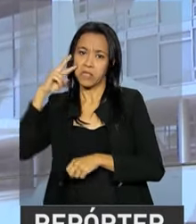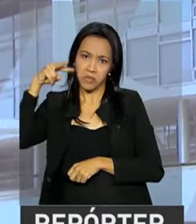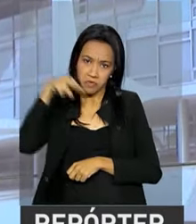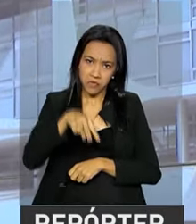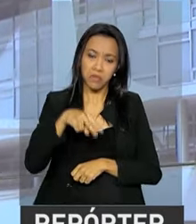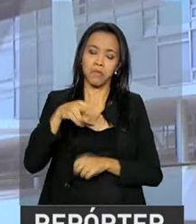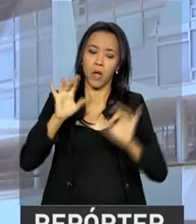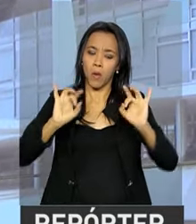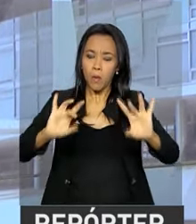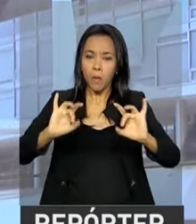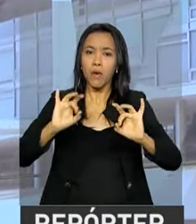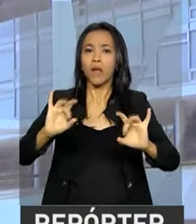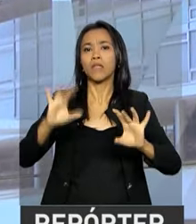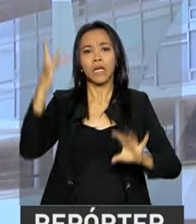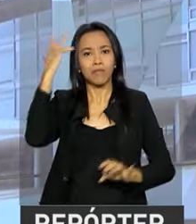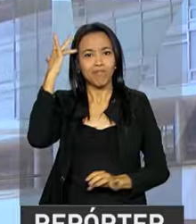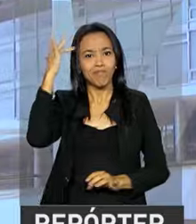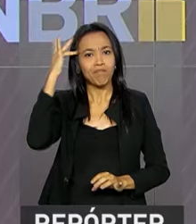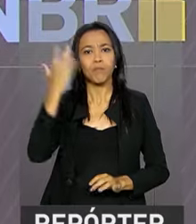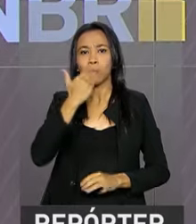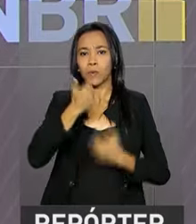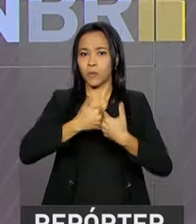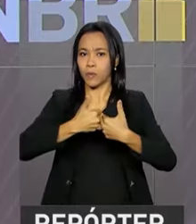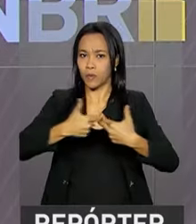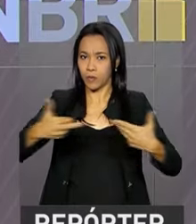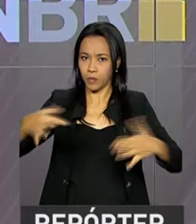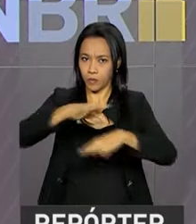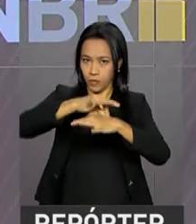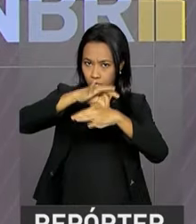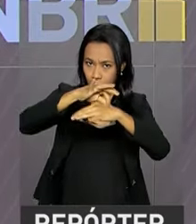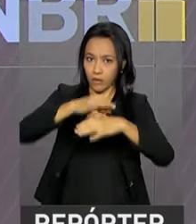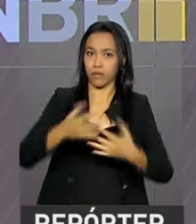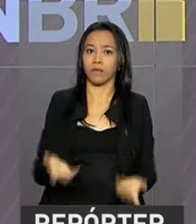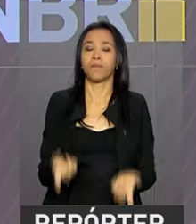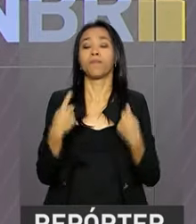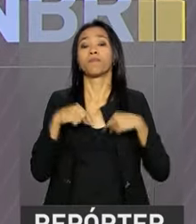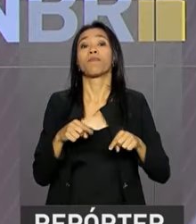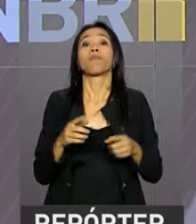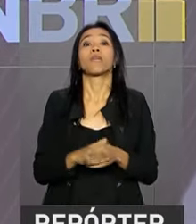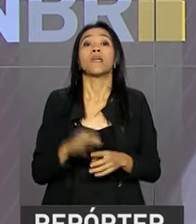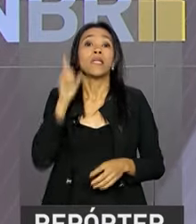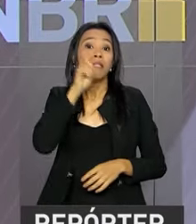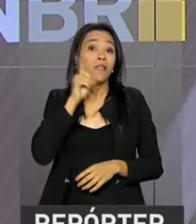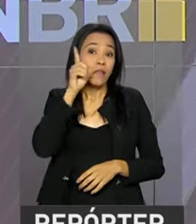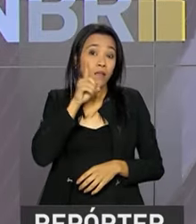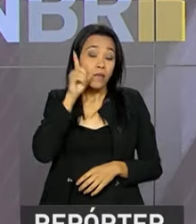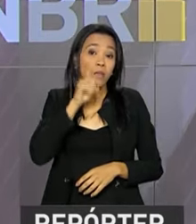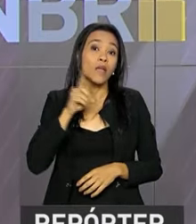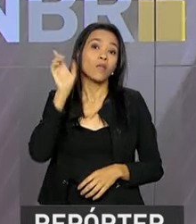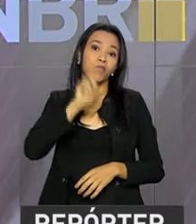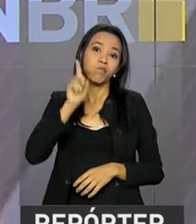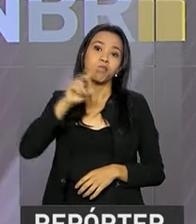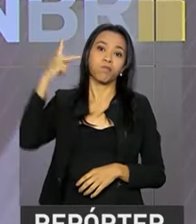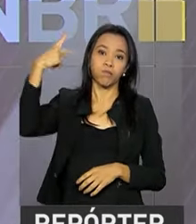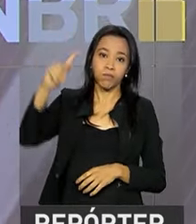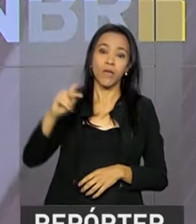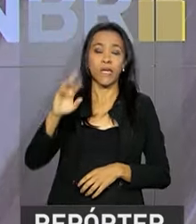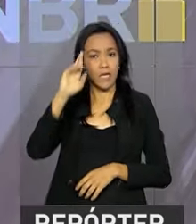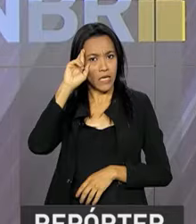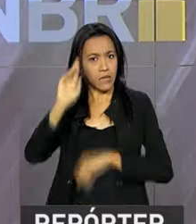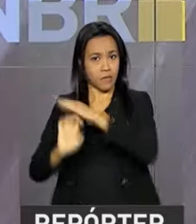a qualidade do nosso produto produto e deputados norte-americanos se reuniram com empresários de companhias